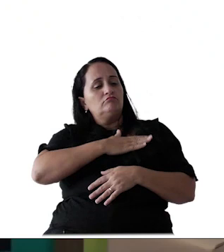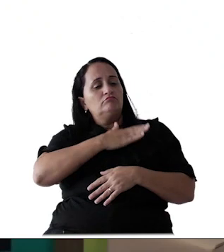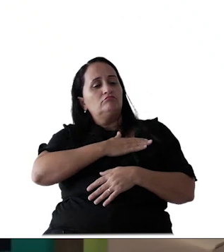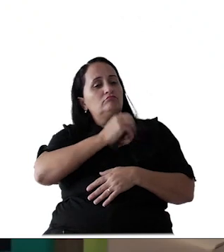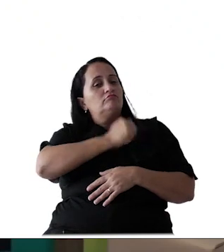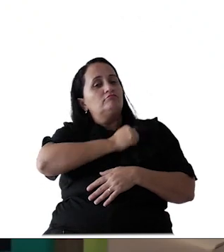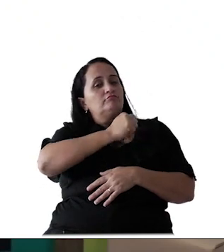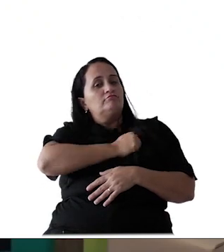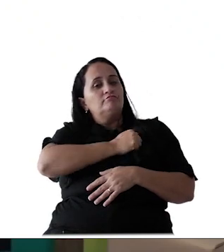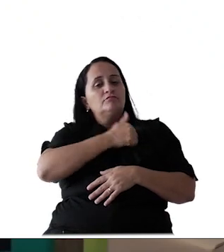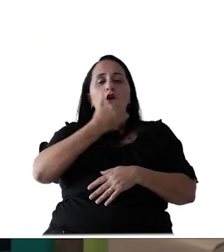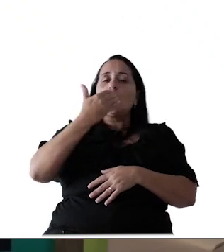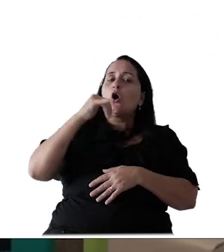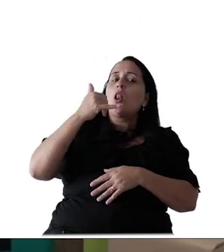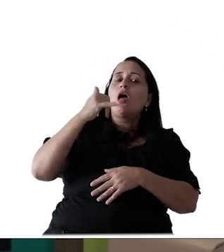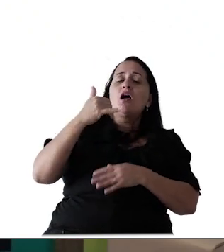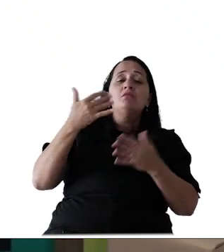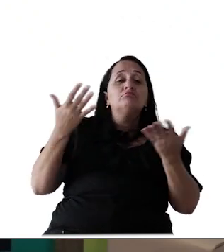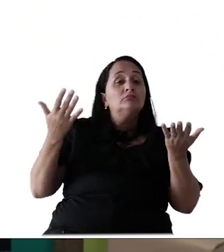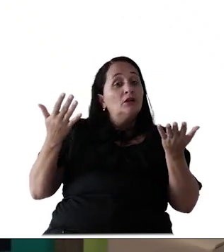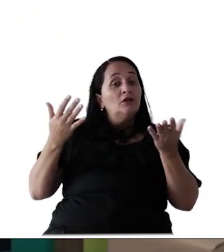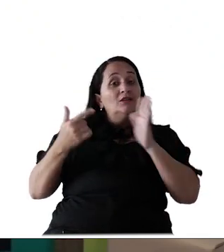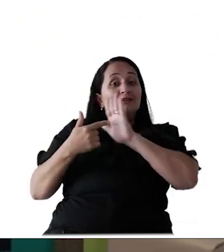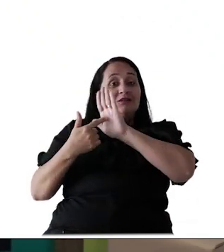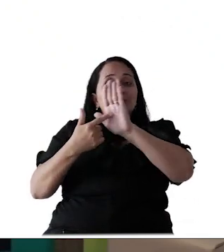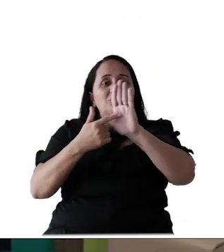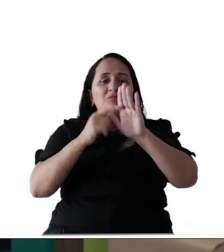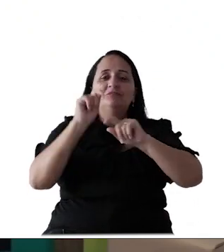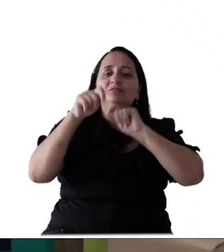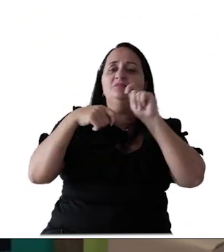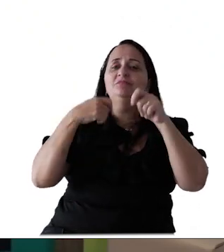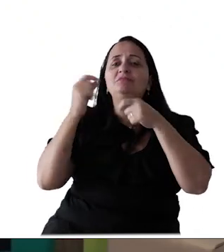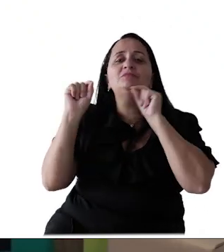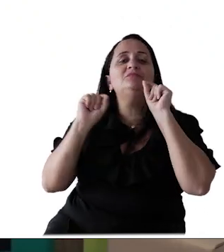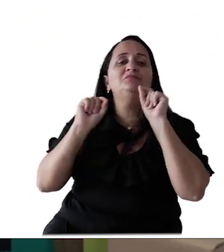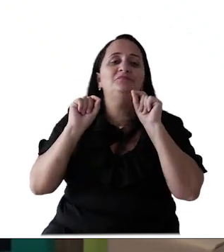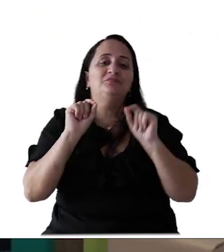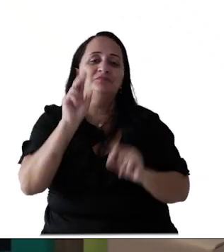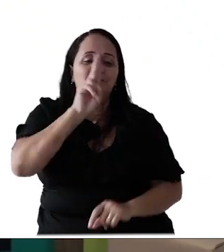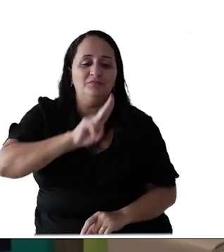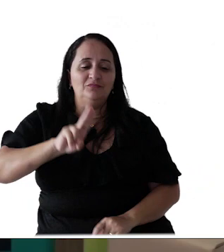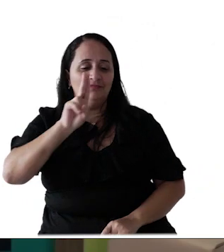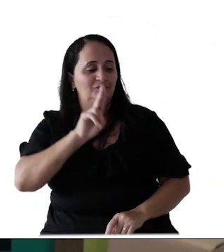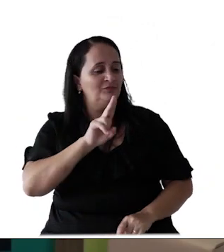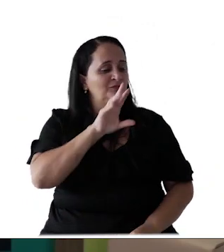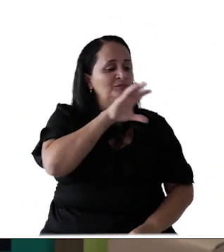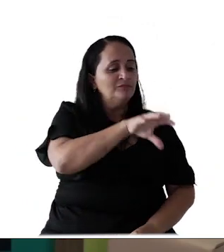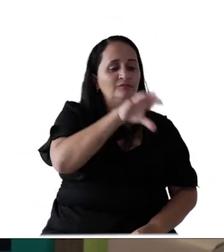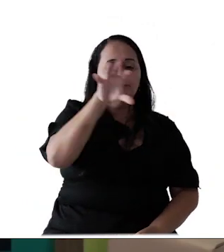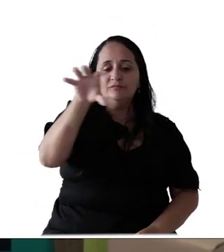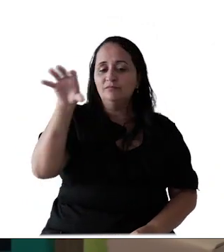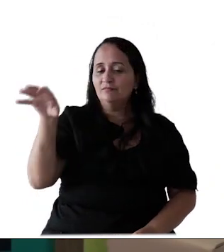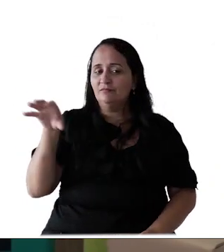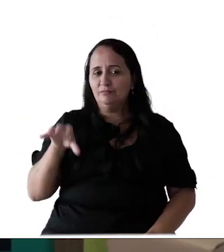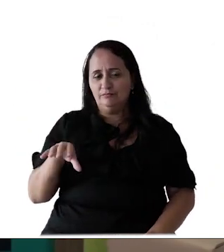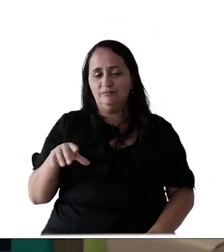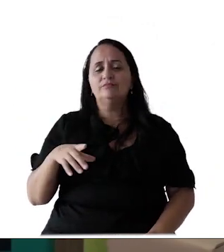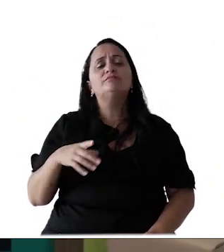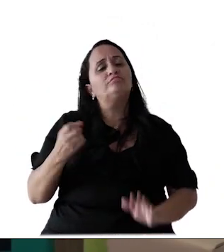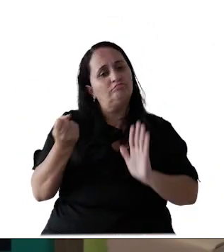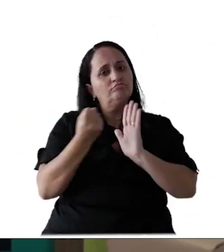irmão. Então, essas expressões regionais também fazem parte dessas marcas